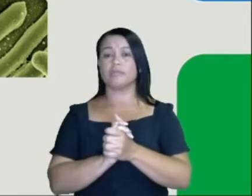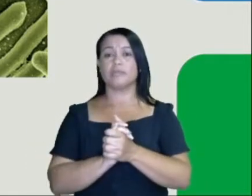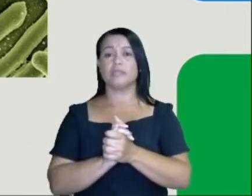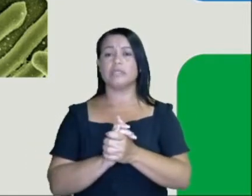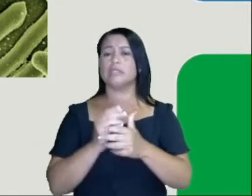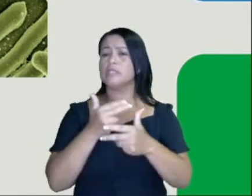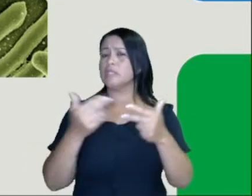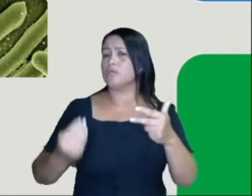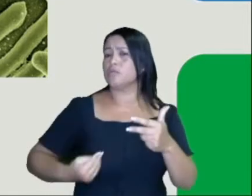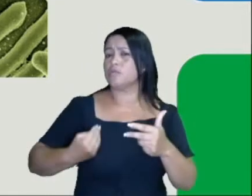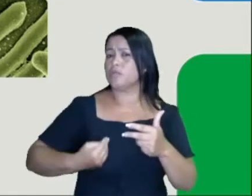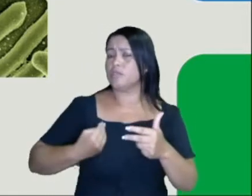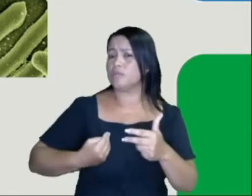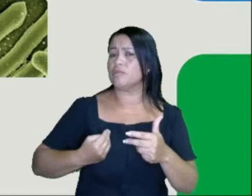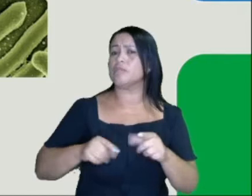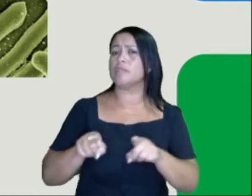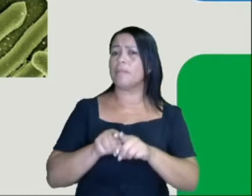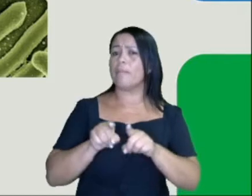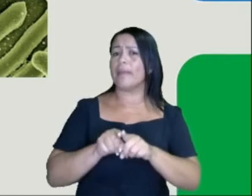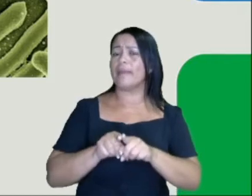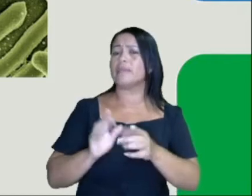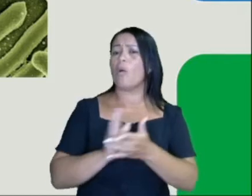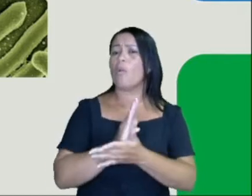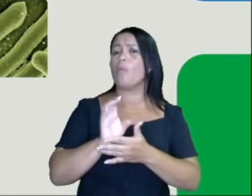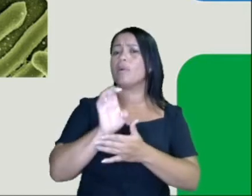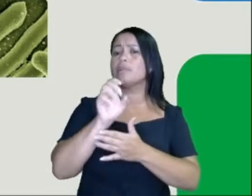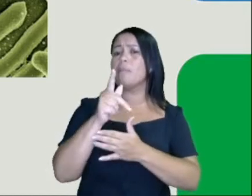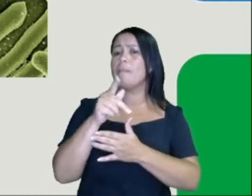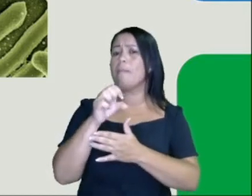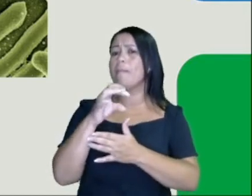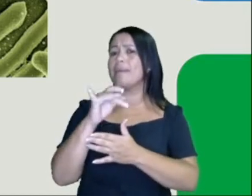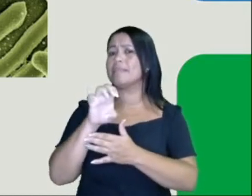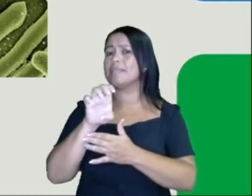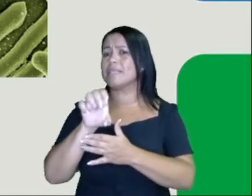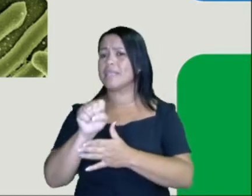vivos de espécies diferentes, as relações